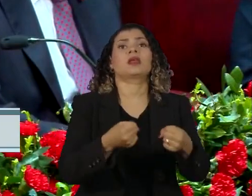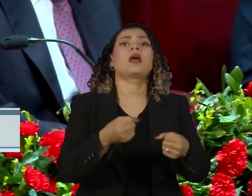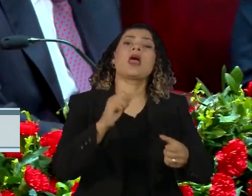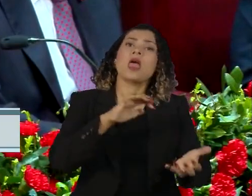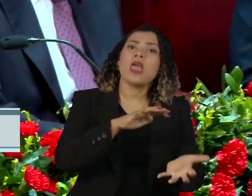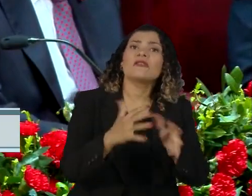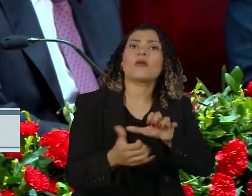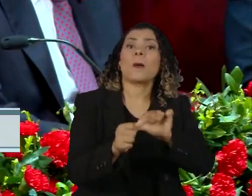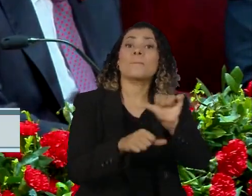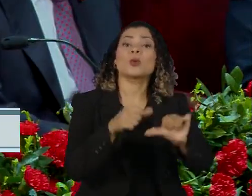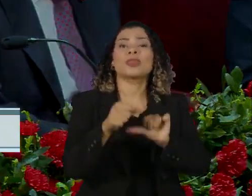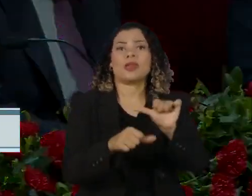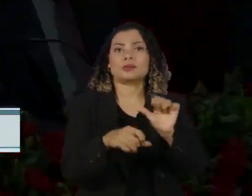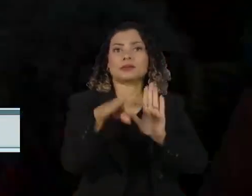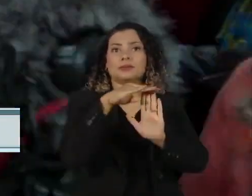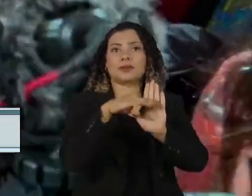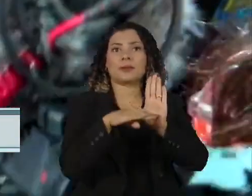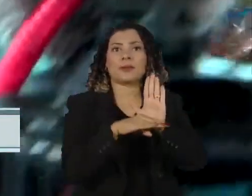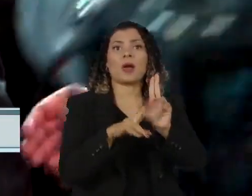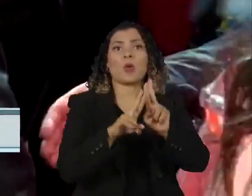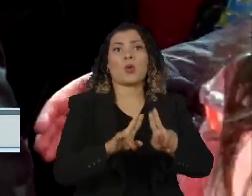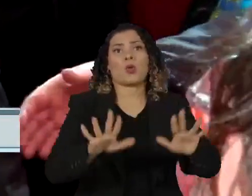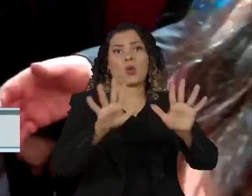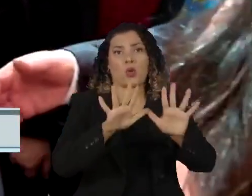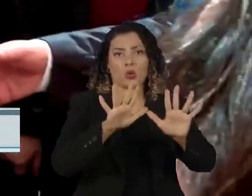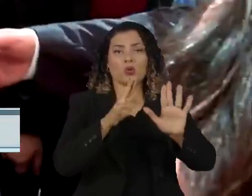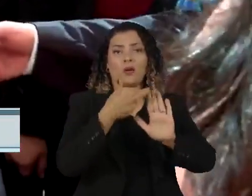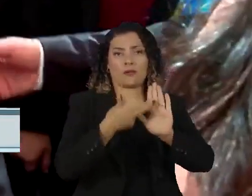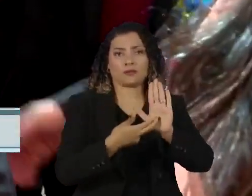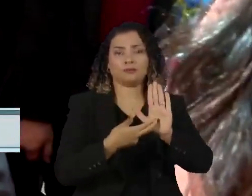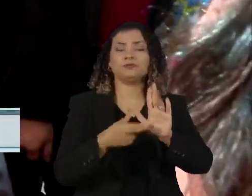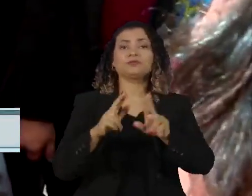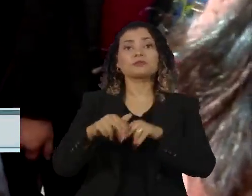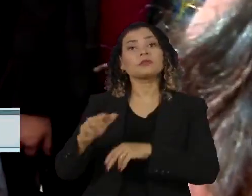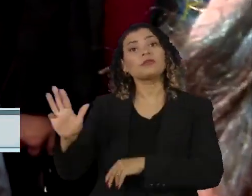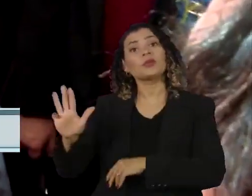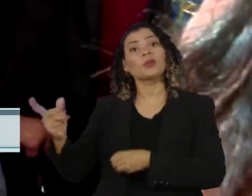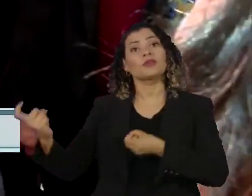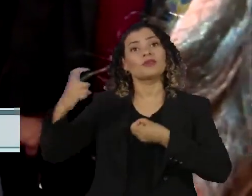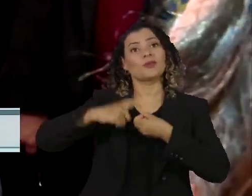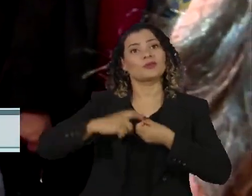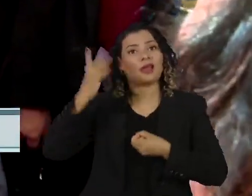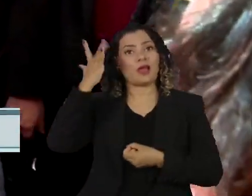resulte na ampliação do Conselho. Lula voltará ao Brasil amanhã, no fim do dia.